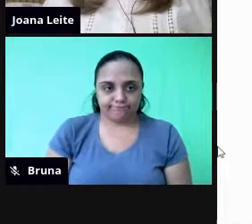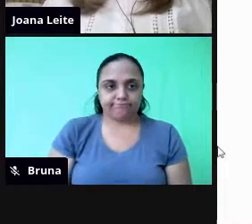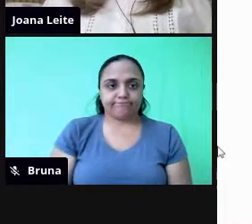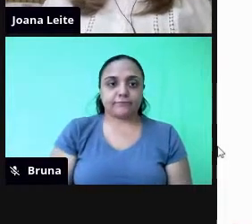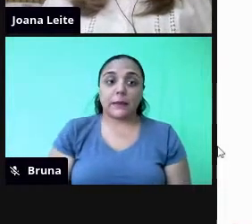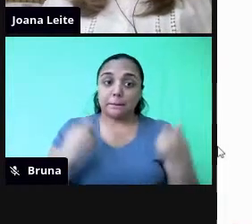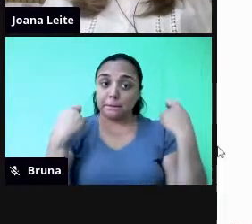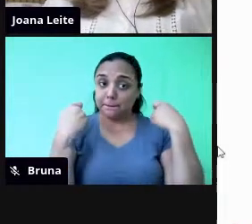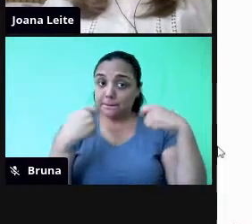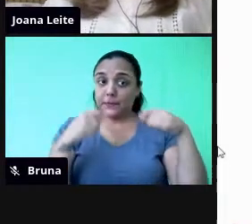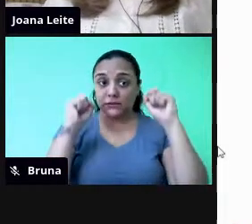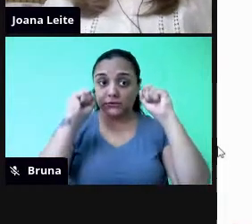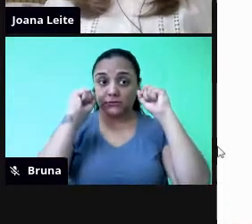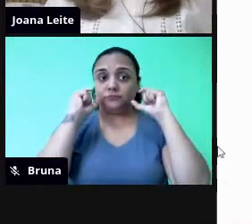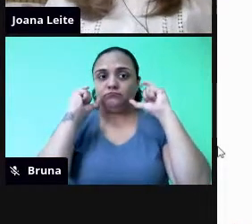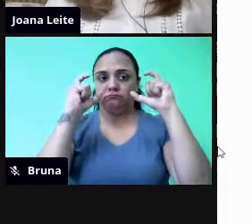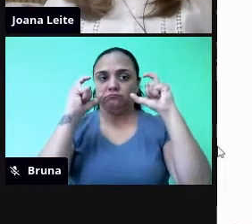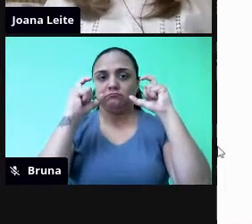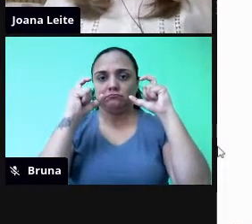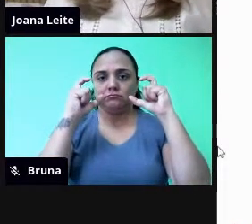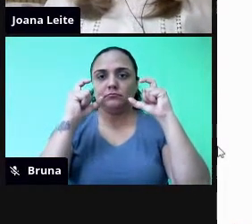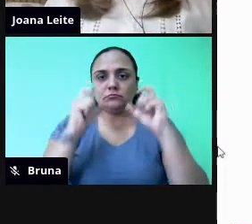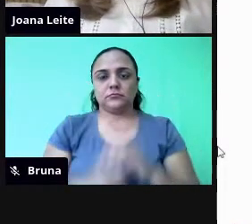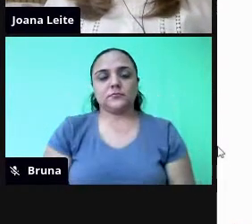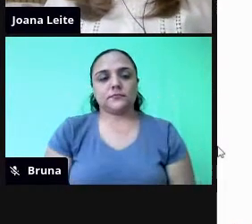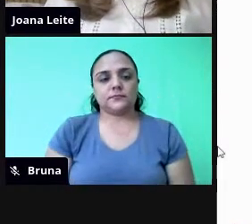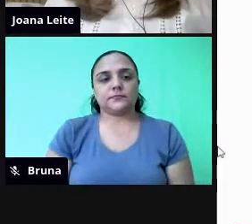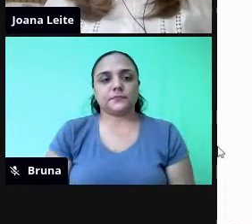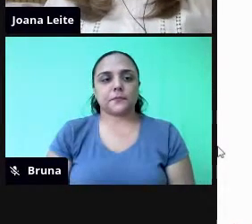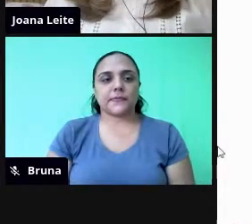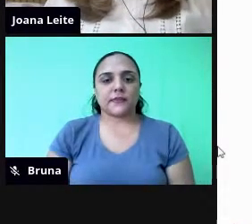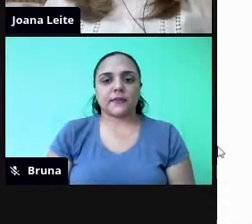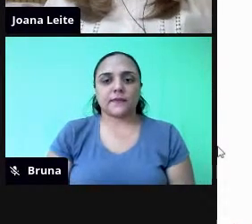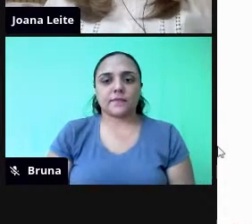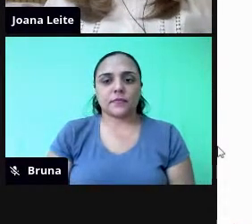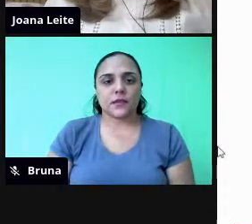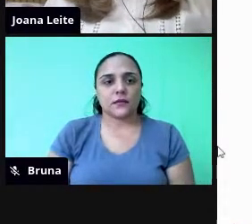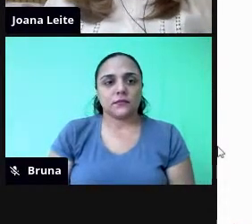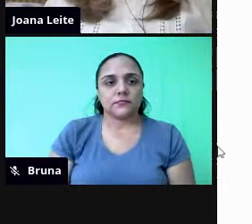que a gente precisa estar observando para fazer as devidas